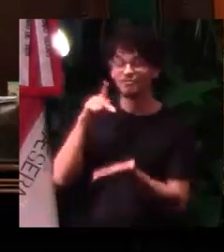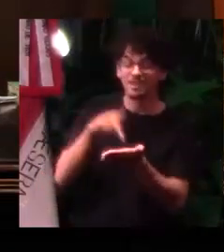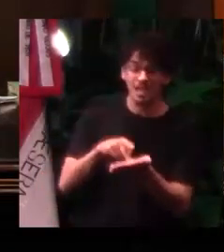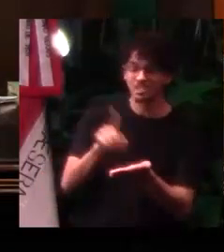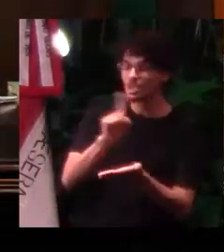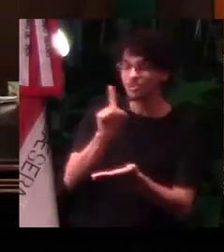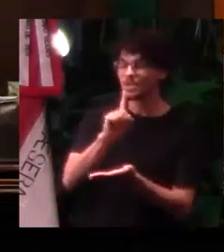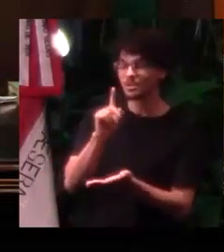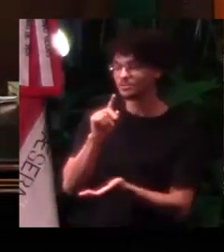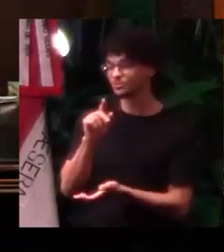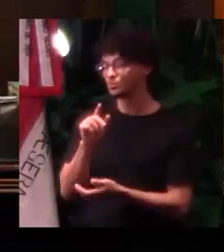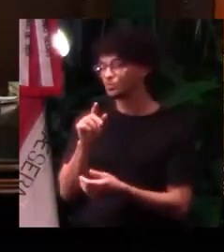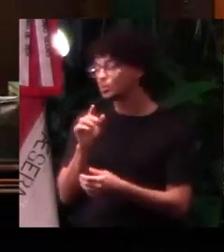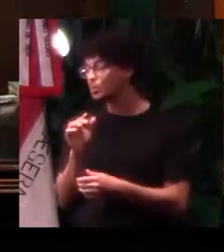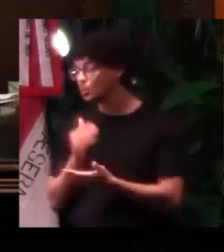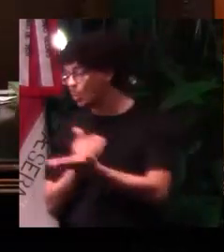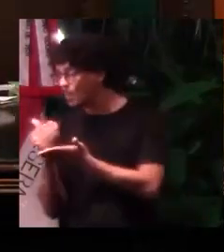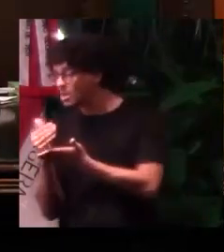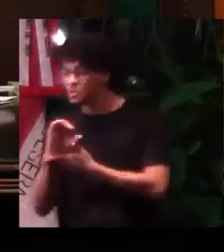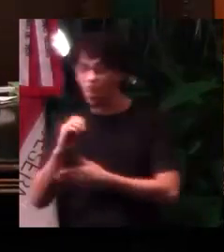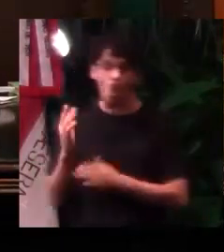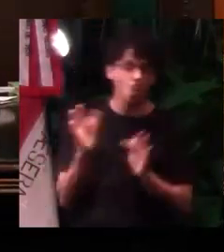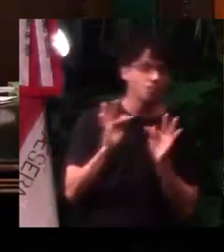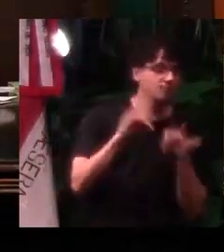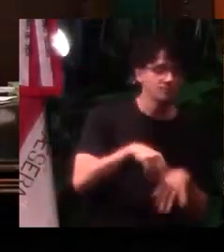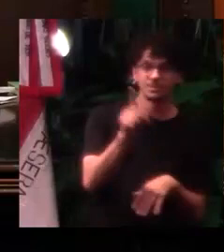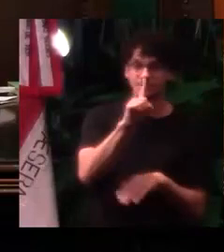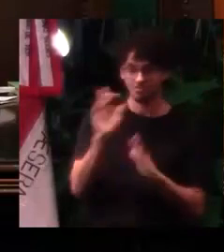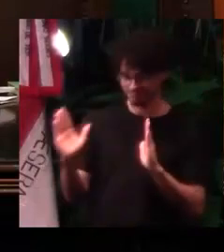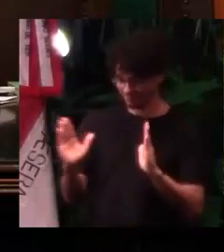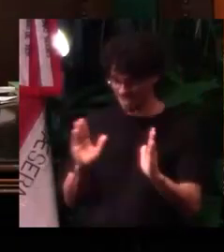nem no final, está na travessia, né?